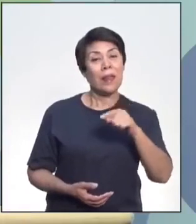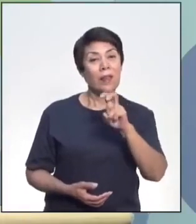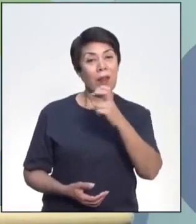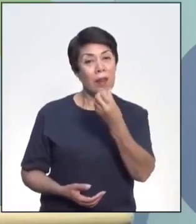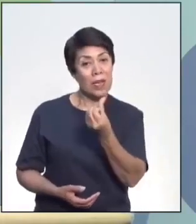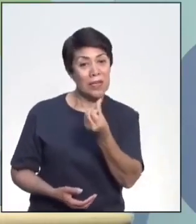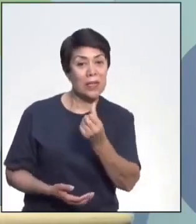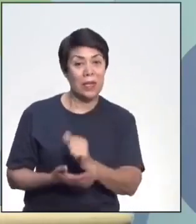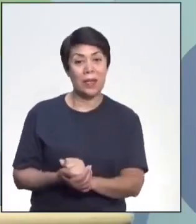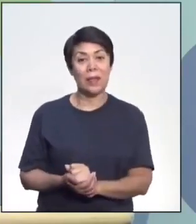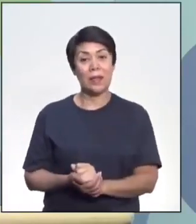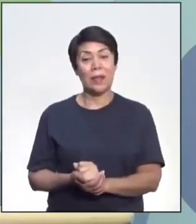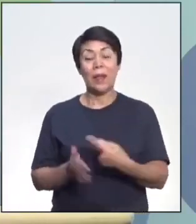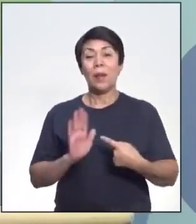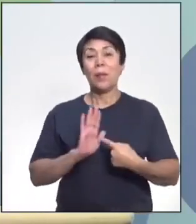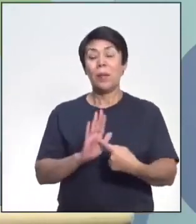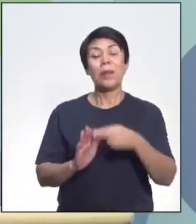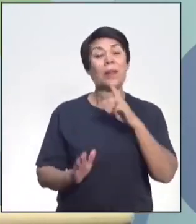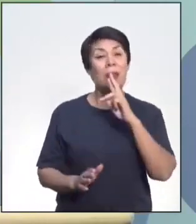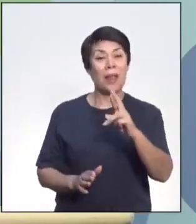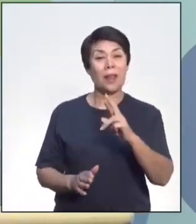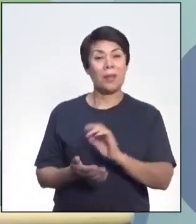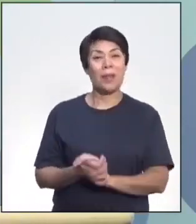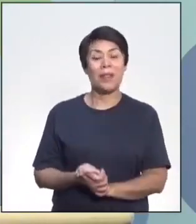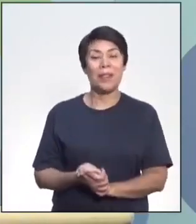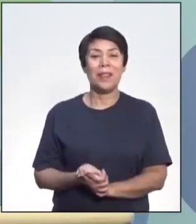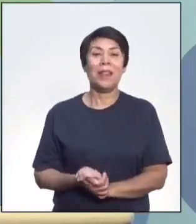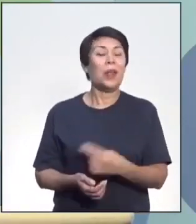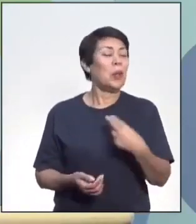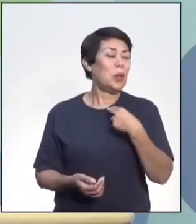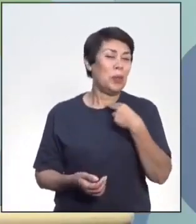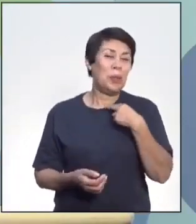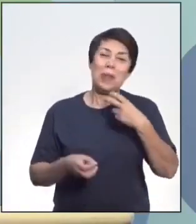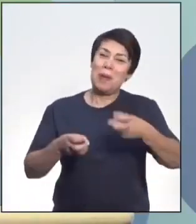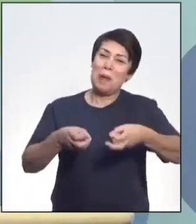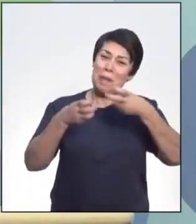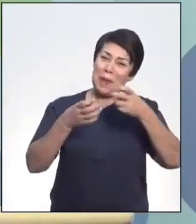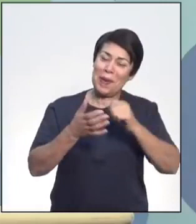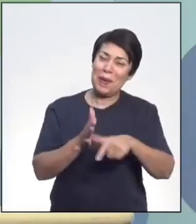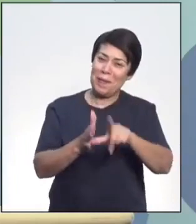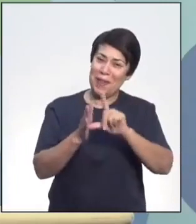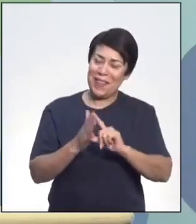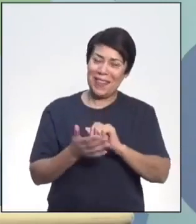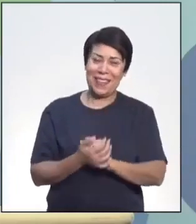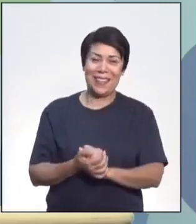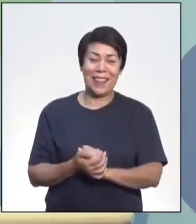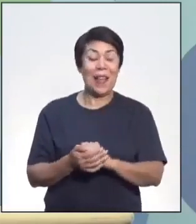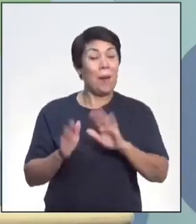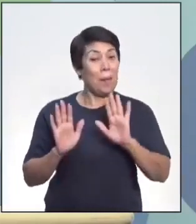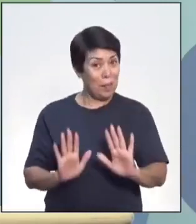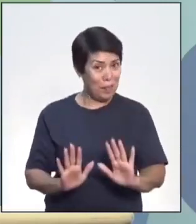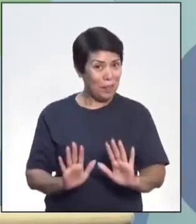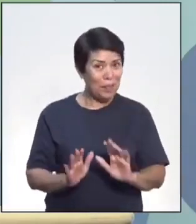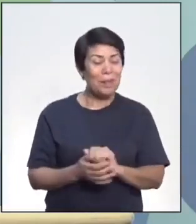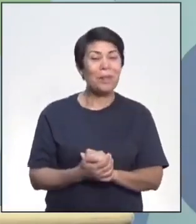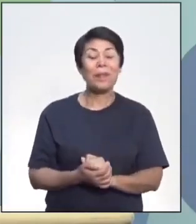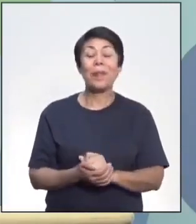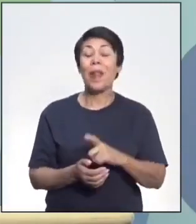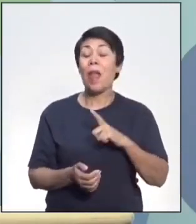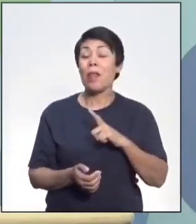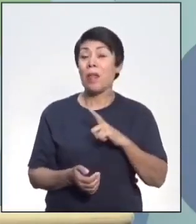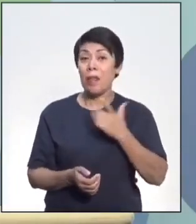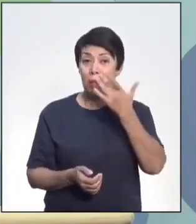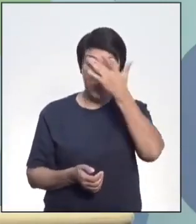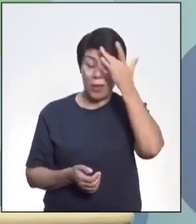60,6. Mostraram a resposta, não era para ninguém ter reparado nesse detalhe. Mas, mesmo assim, teve gente que